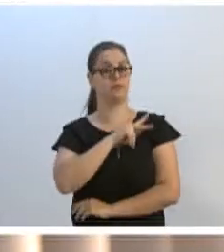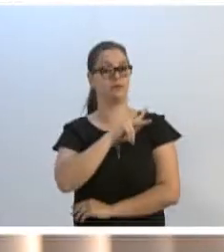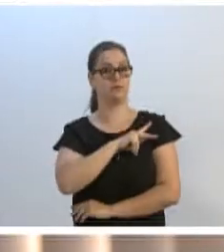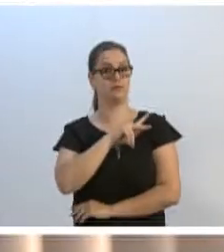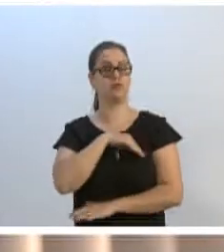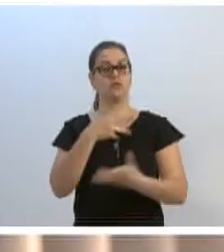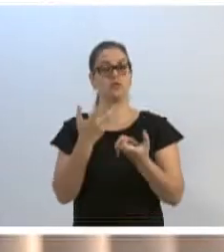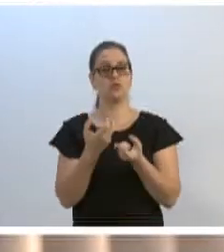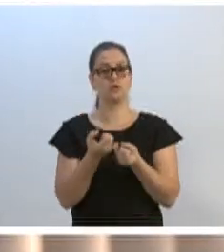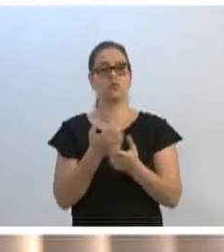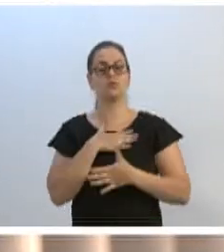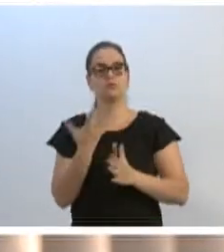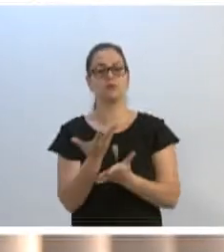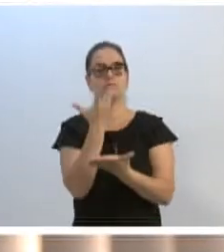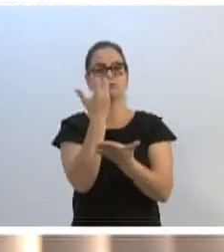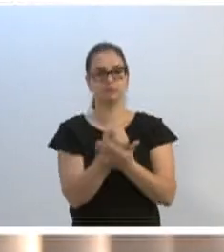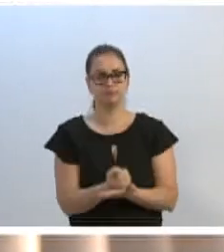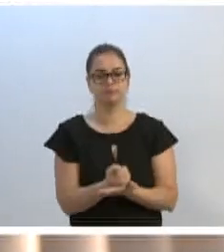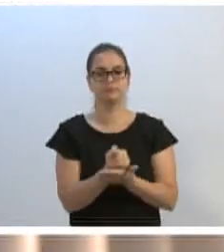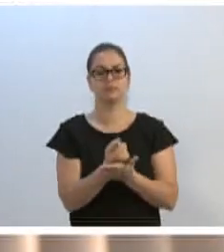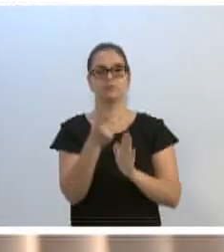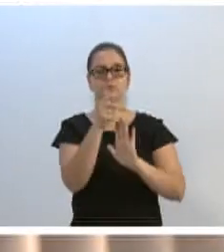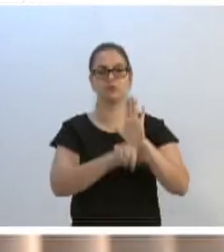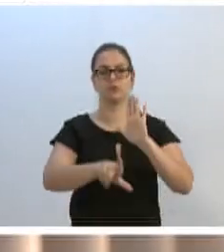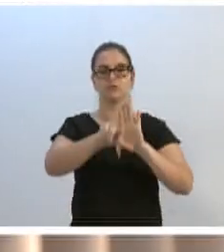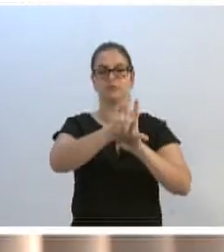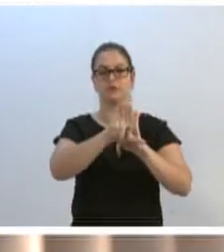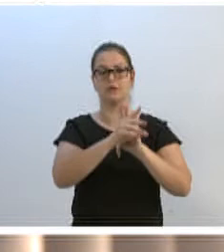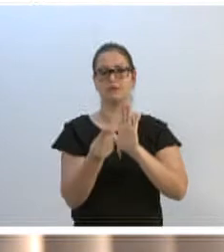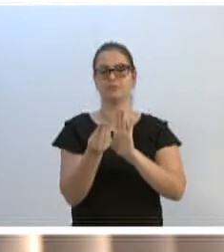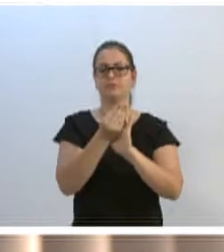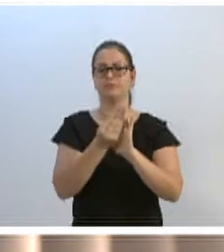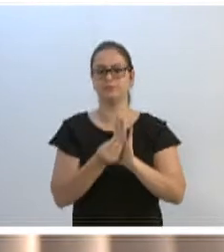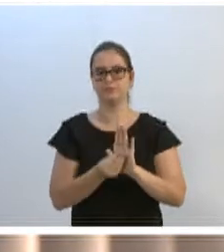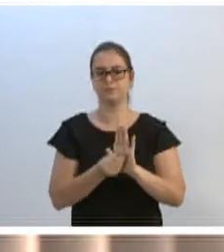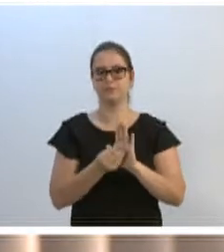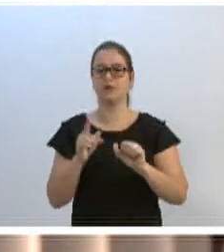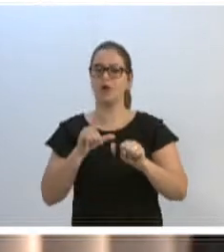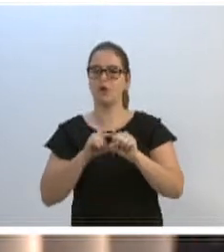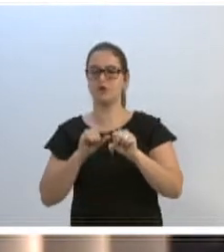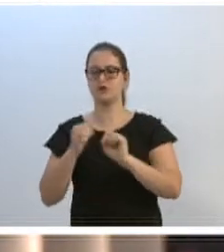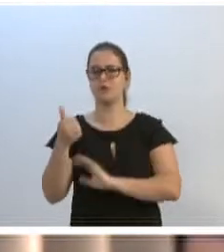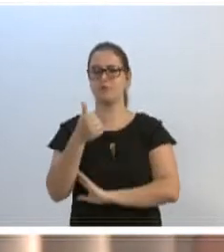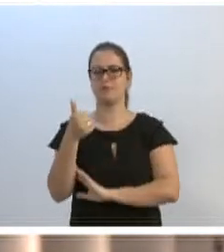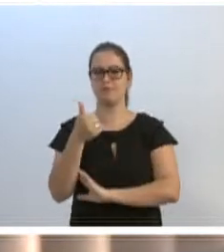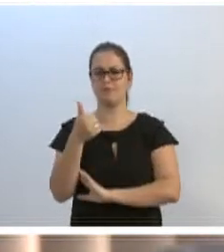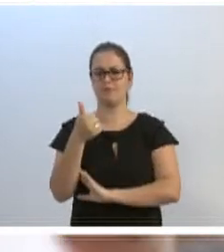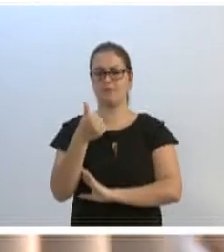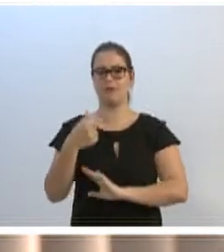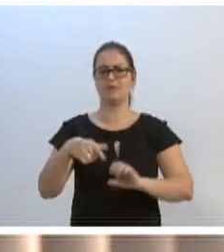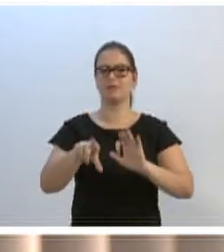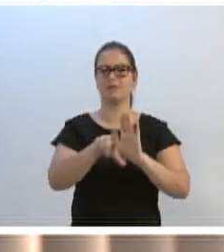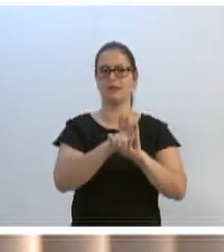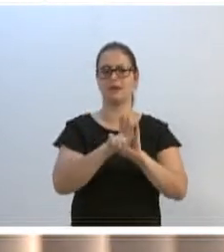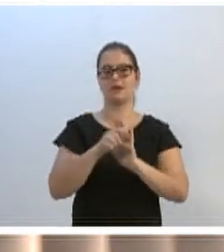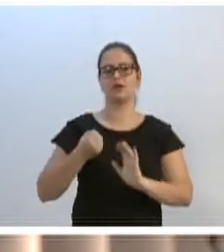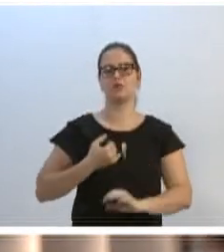Excelência catasse projeto de lei que acrescenta o dispositivo ao artigo 1º da Lei de